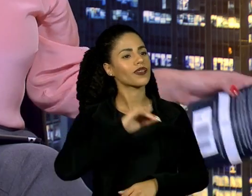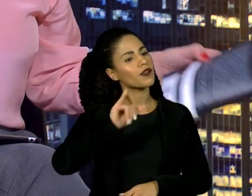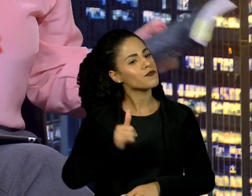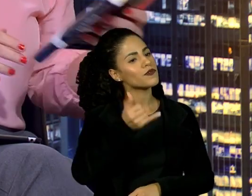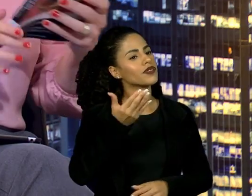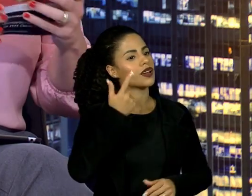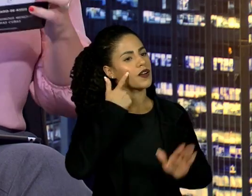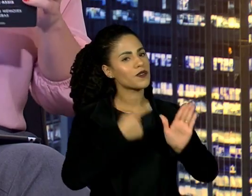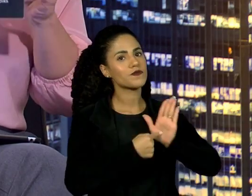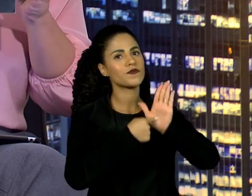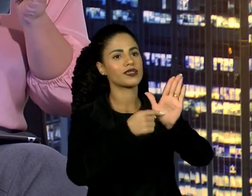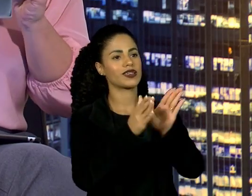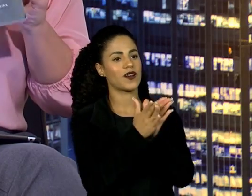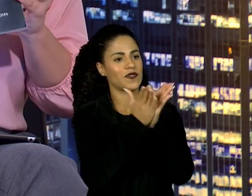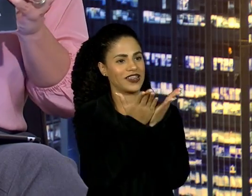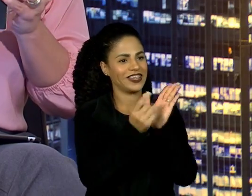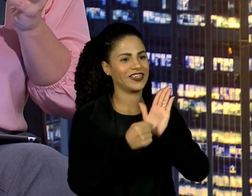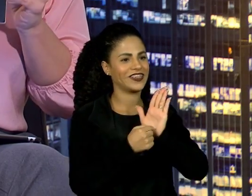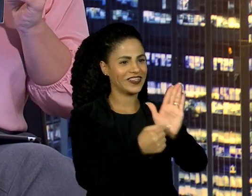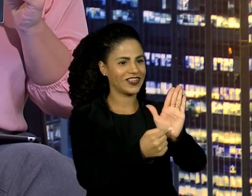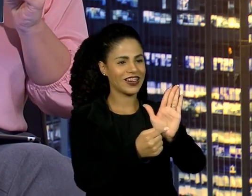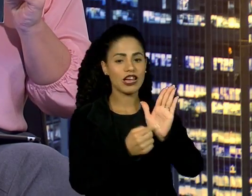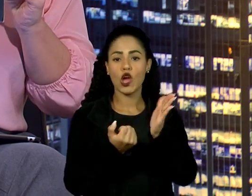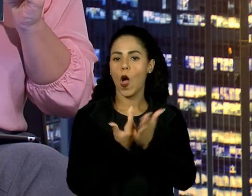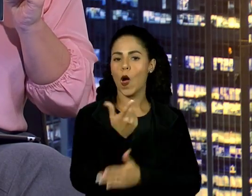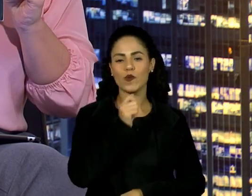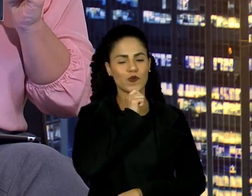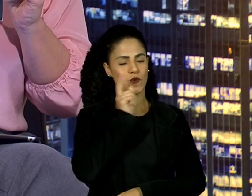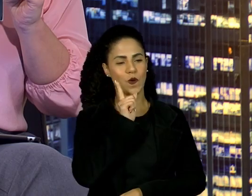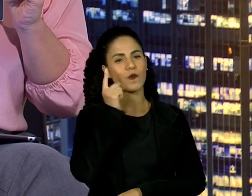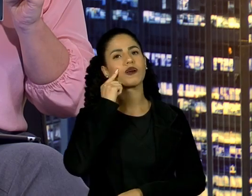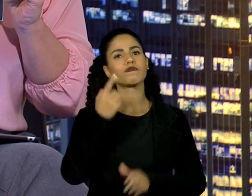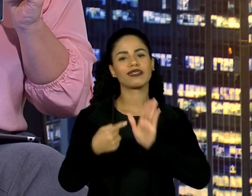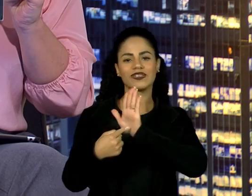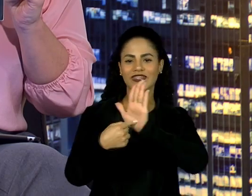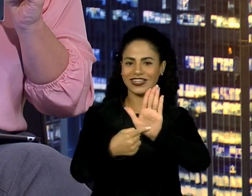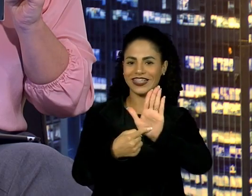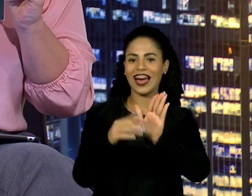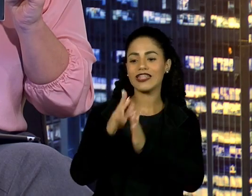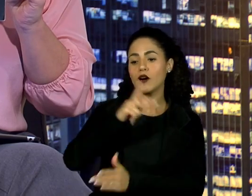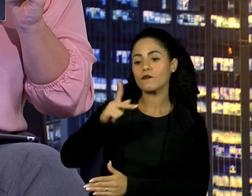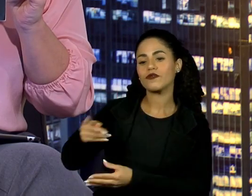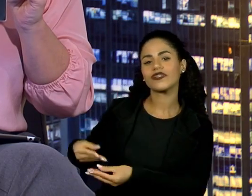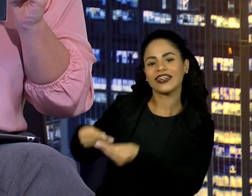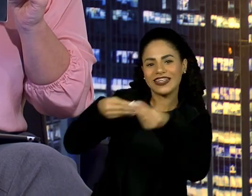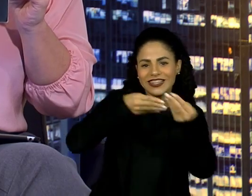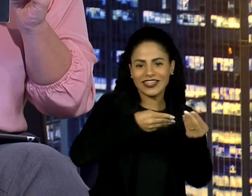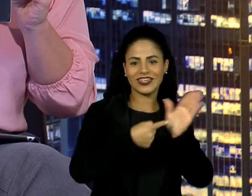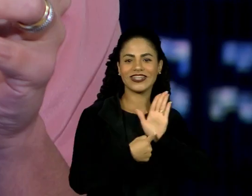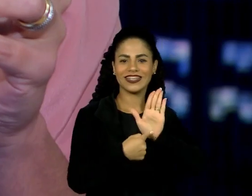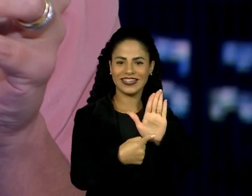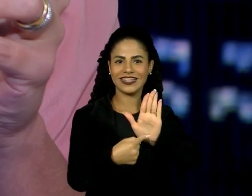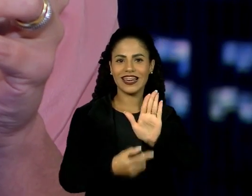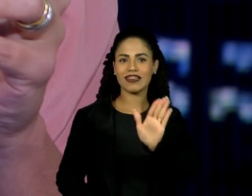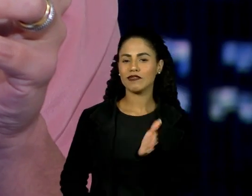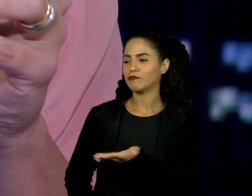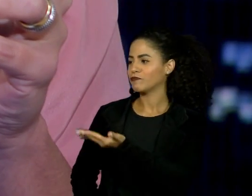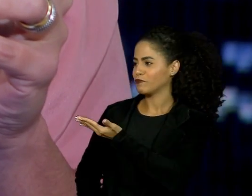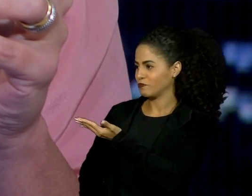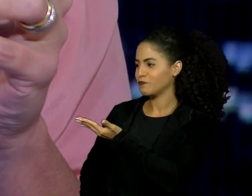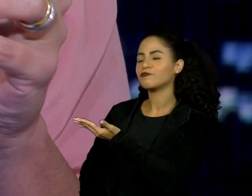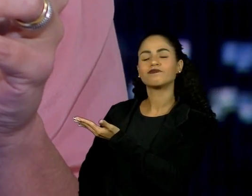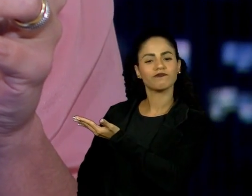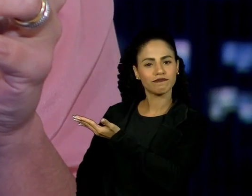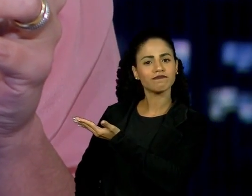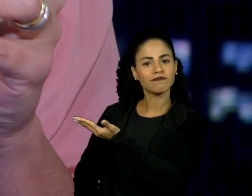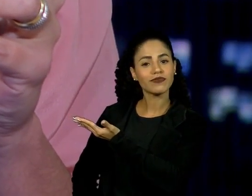aproveitar e mostrar o livro que eu não consegui comprar, mas a professora trouxe aqui pra gente, que é a edição da Flora Thompson DeVoe, do Memórias Póstumas